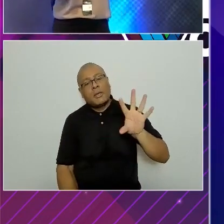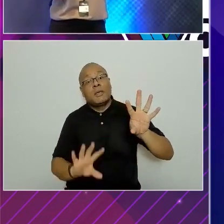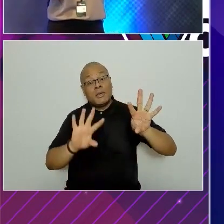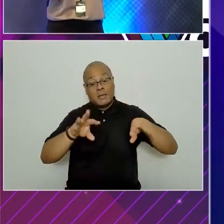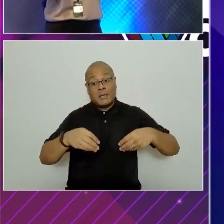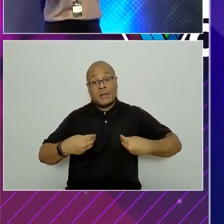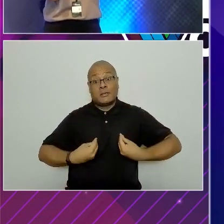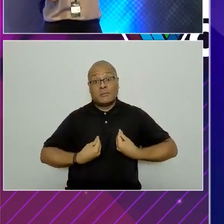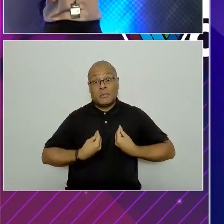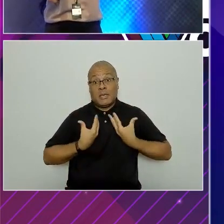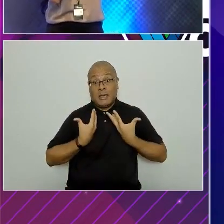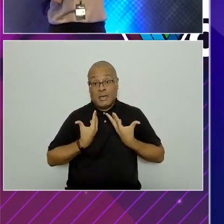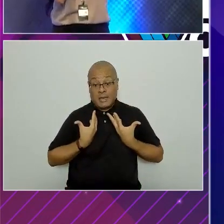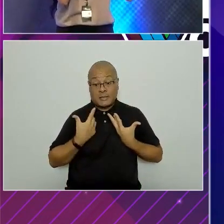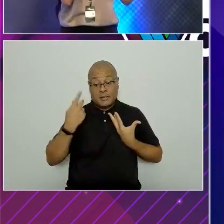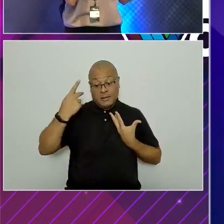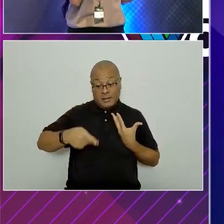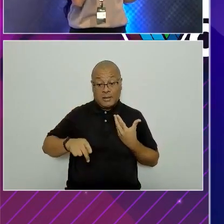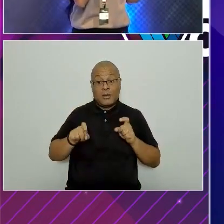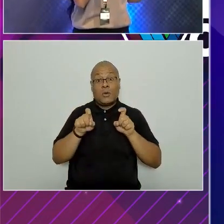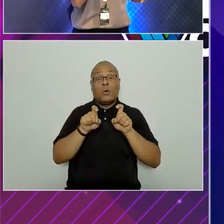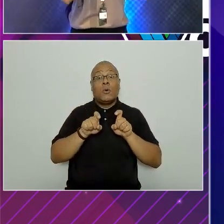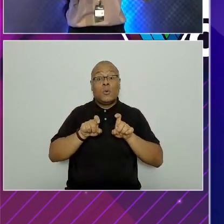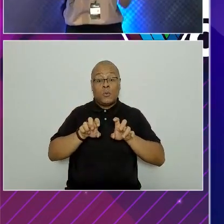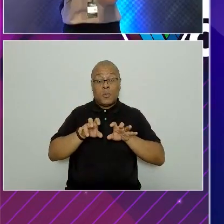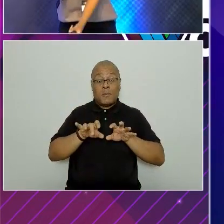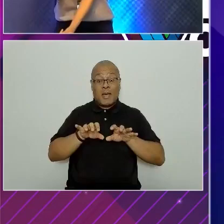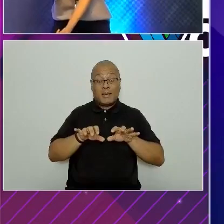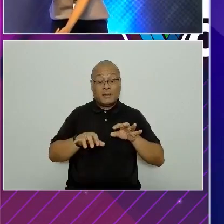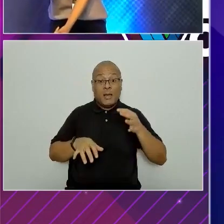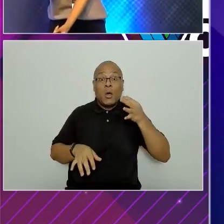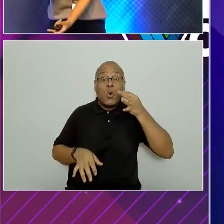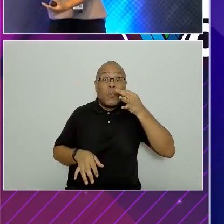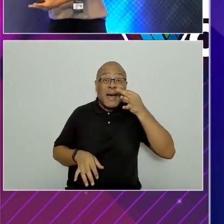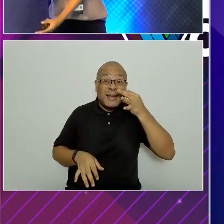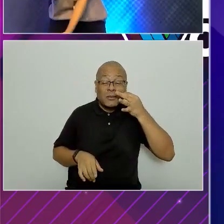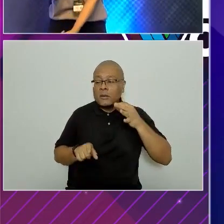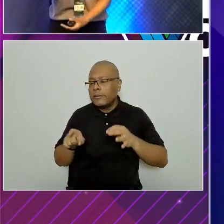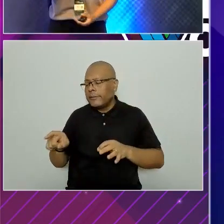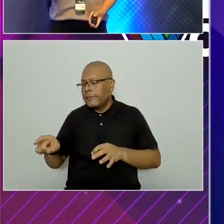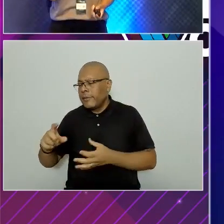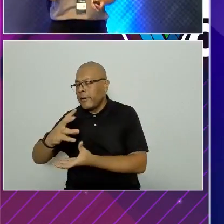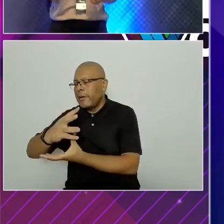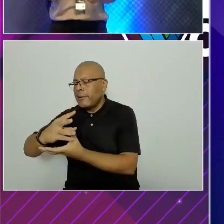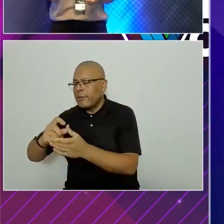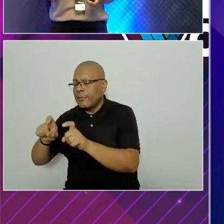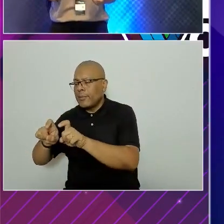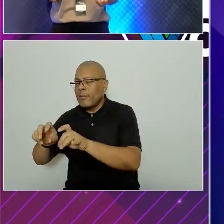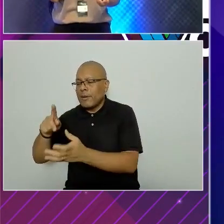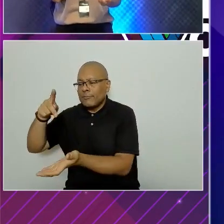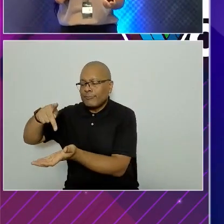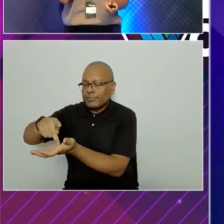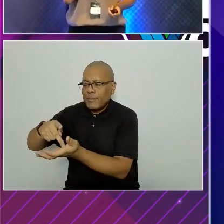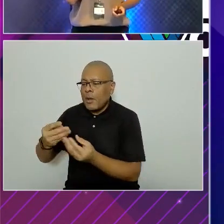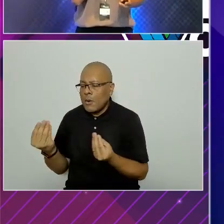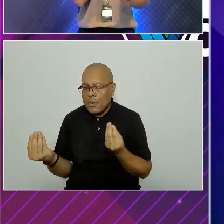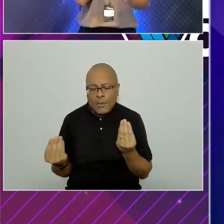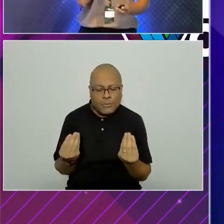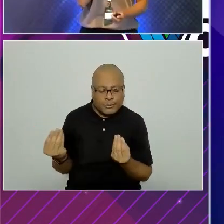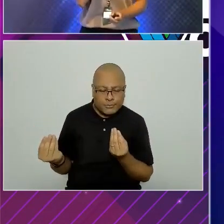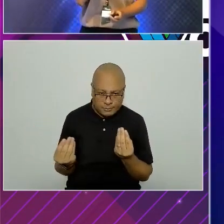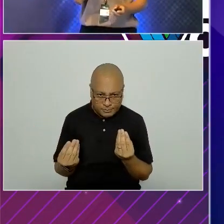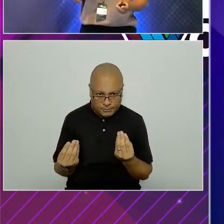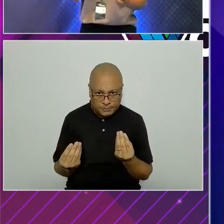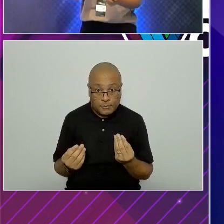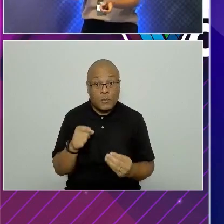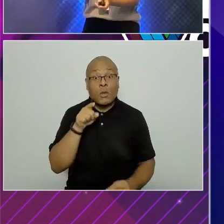nós somos uma máquina, né, biológica, mamíferos, etc. O que que pode refletir, trazer para uma máquina? Então, é só para vocês